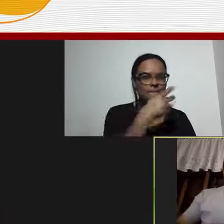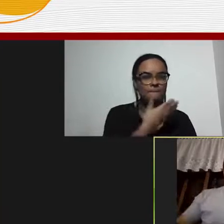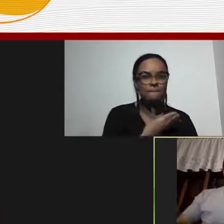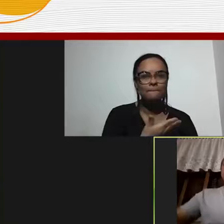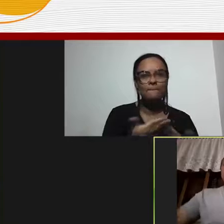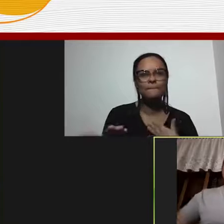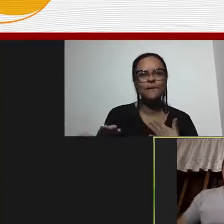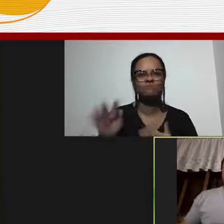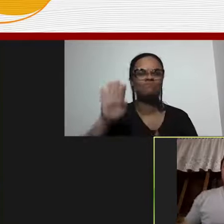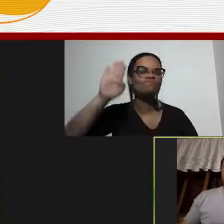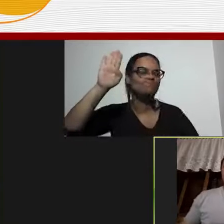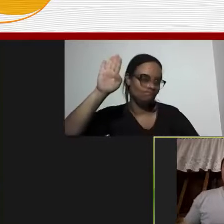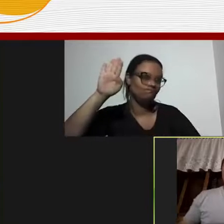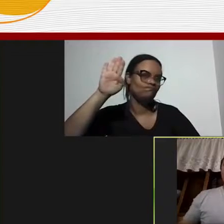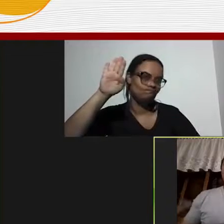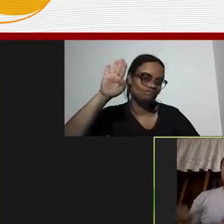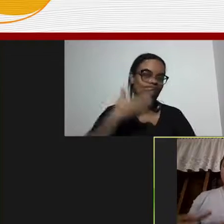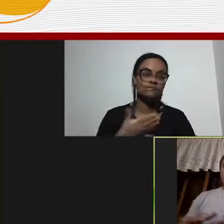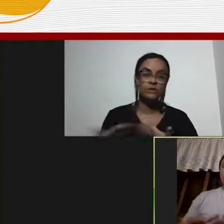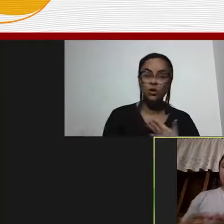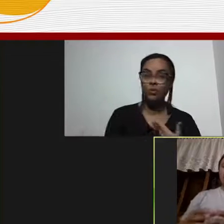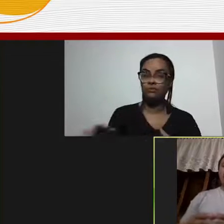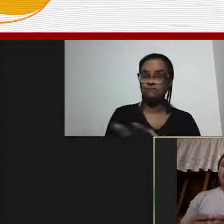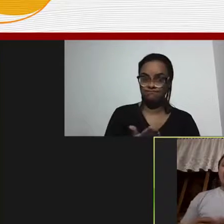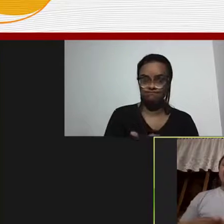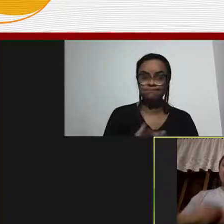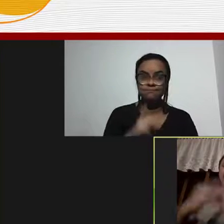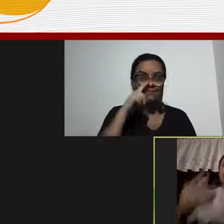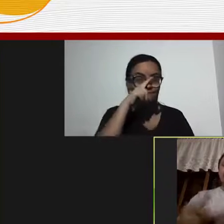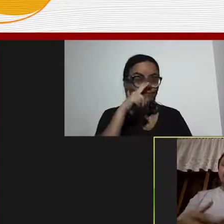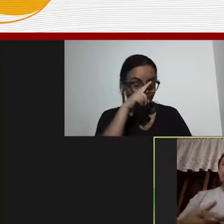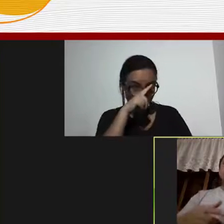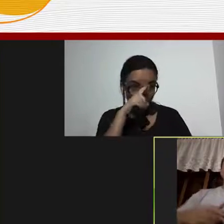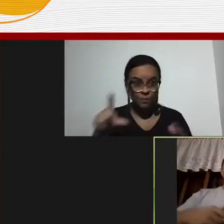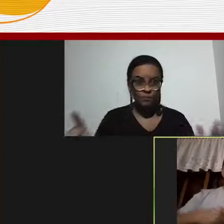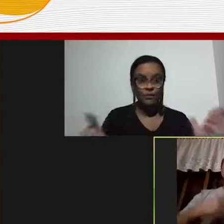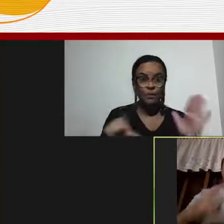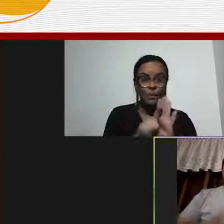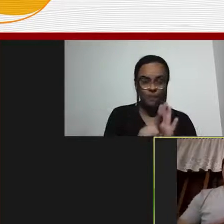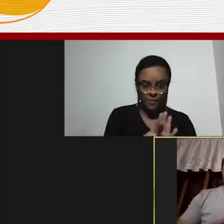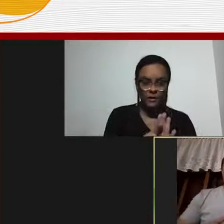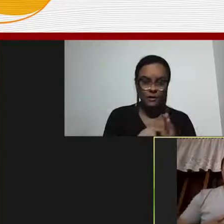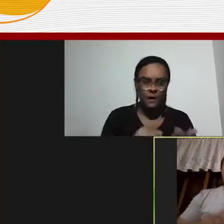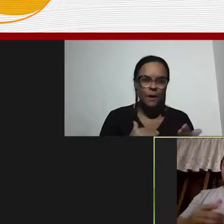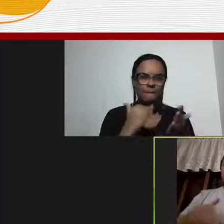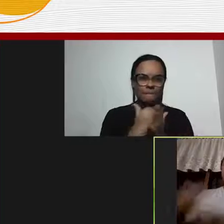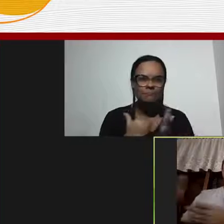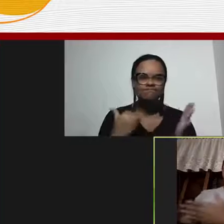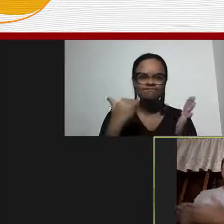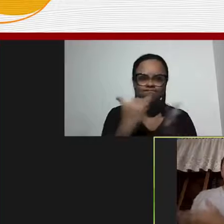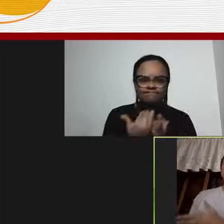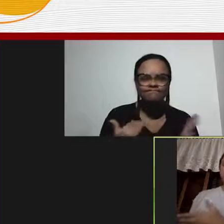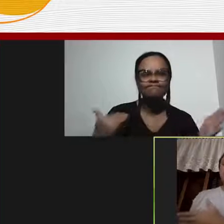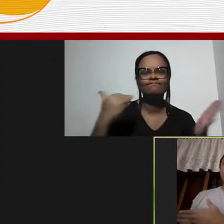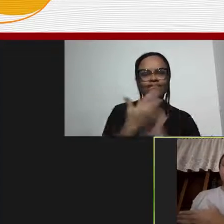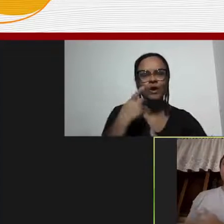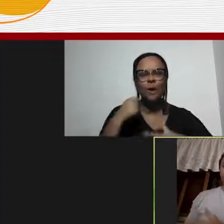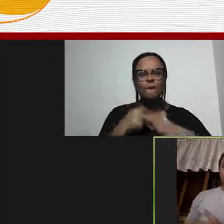seu cargo e ser impeachment. Ou seja, é lei em cima de lei para